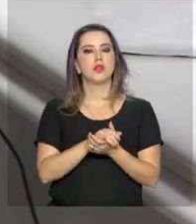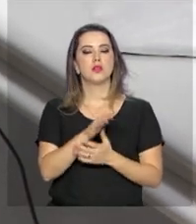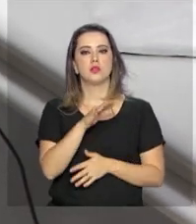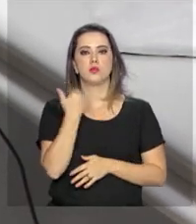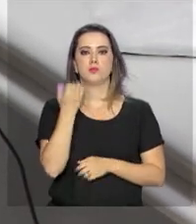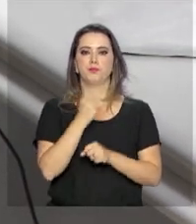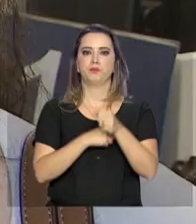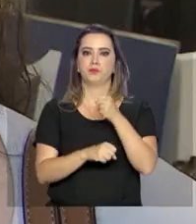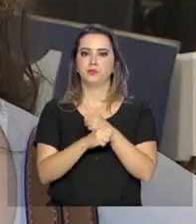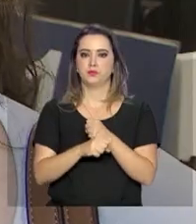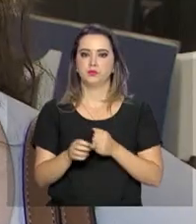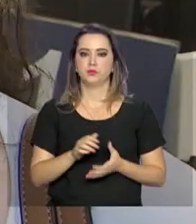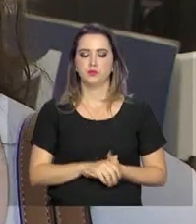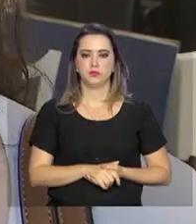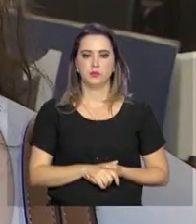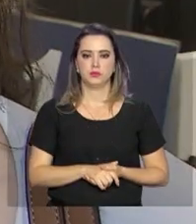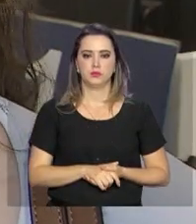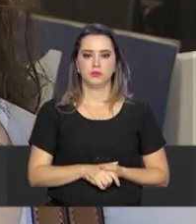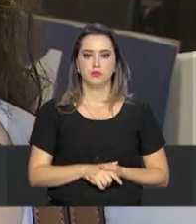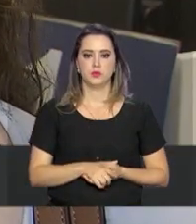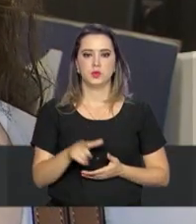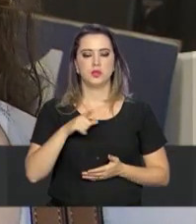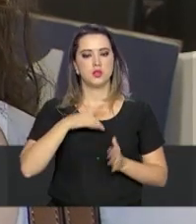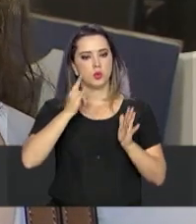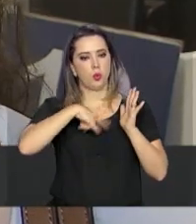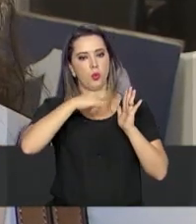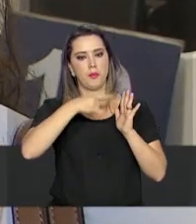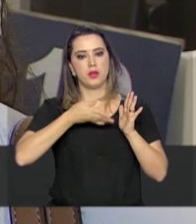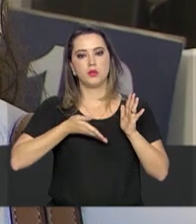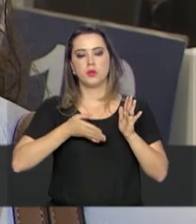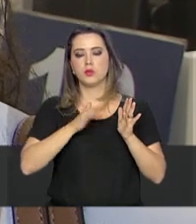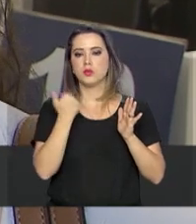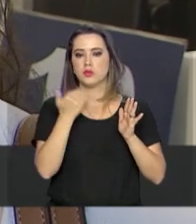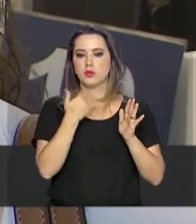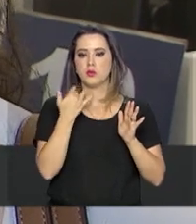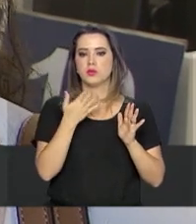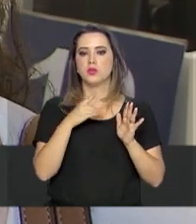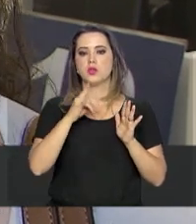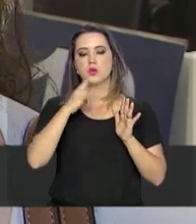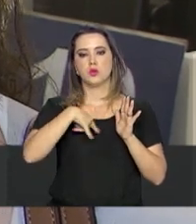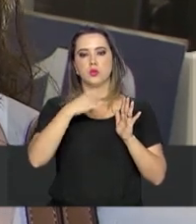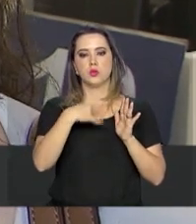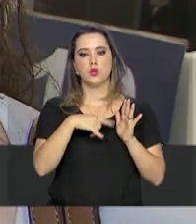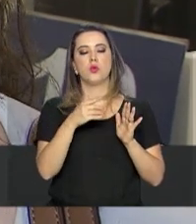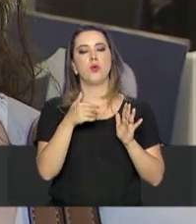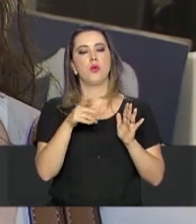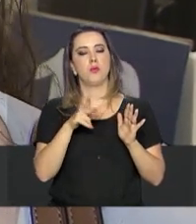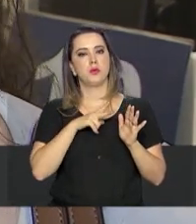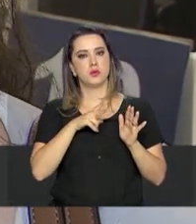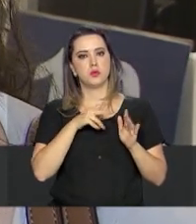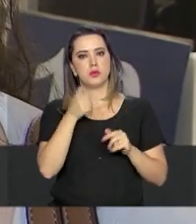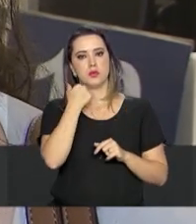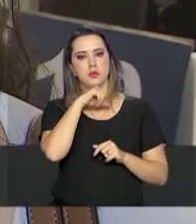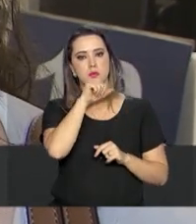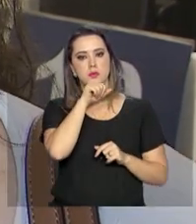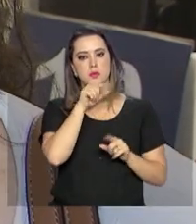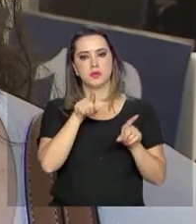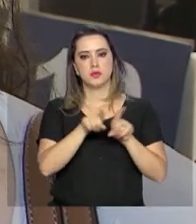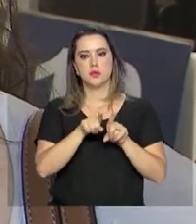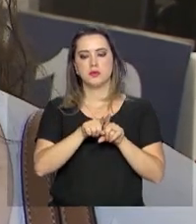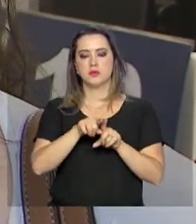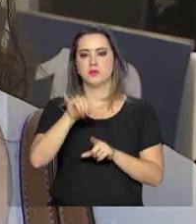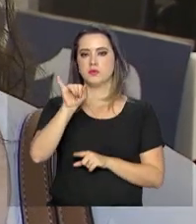ano passado a certidão de óbito dele né e os documentos pessoais da minha mãe e assistiram também da